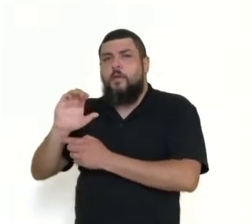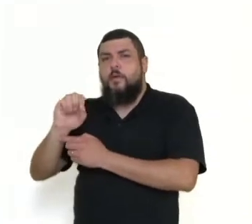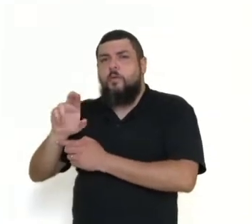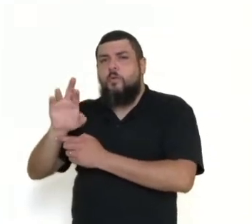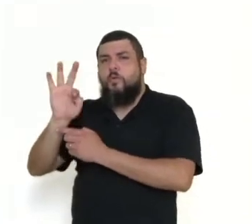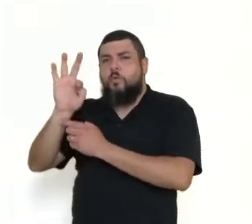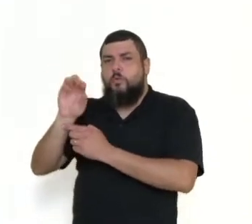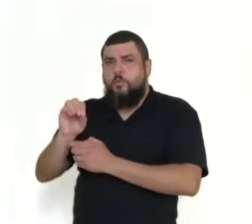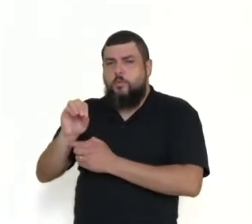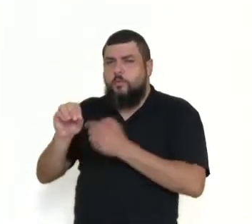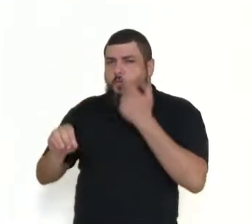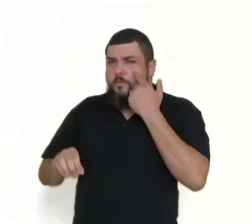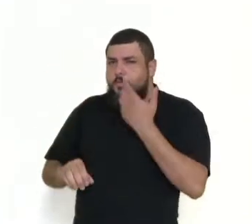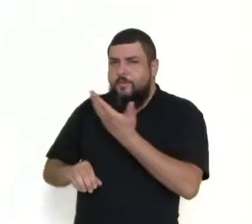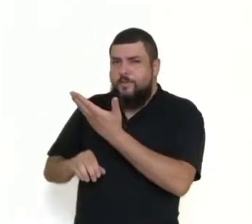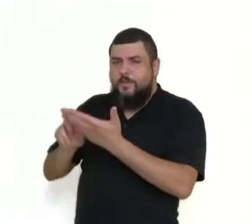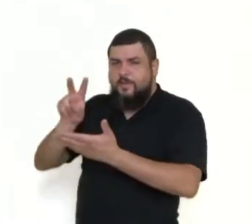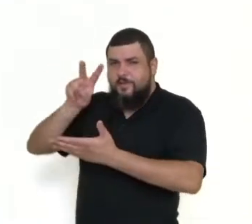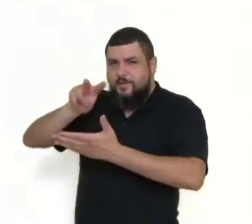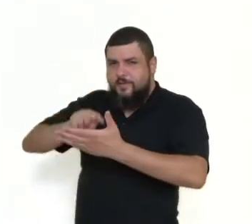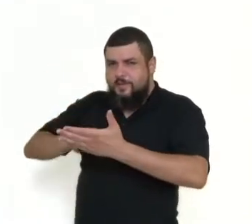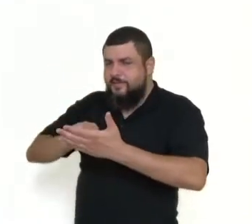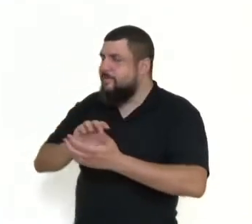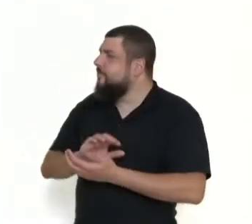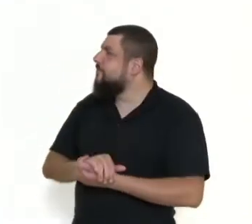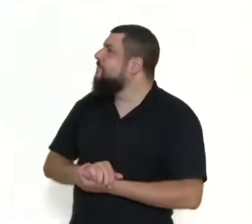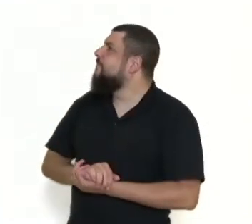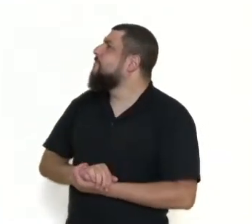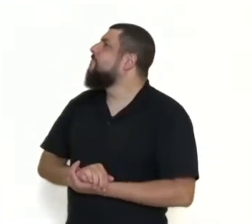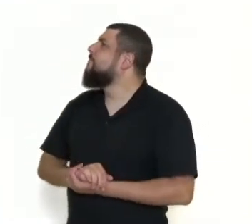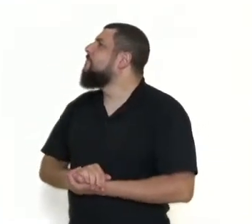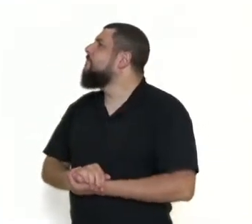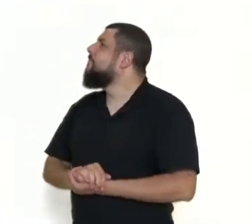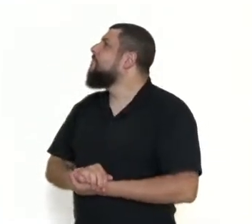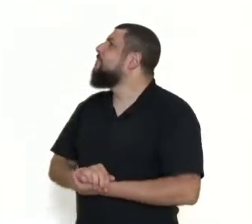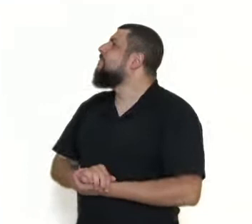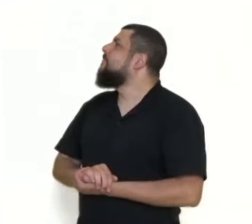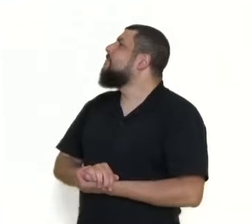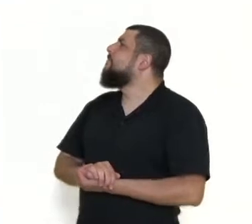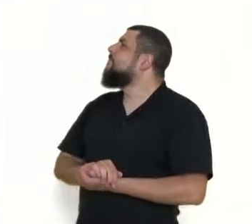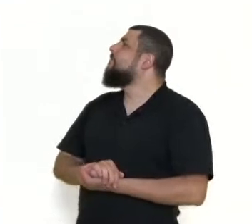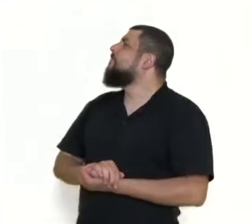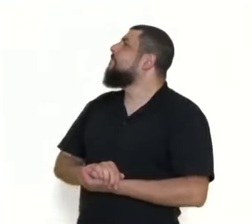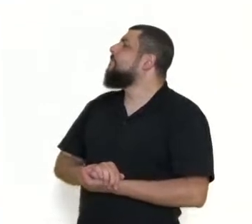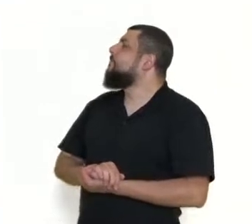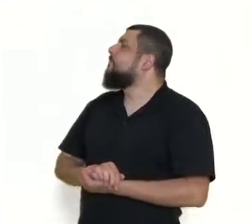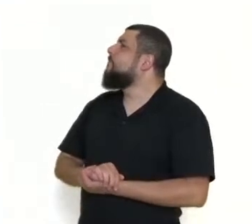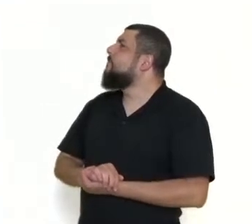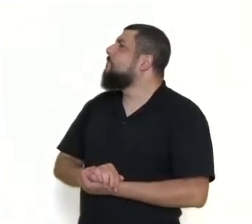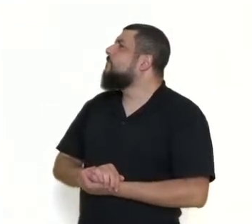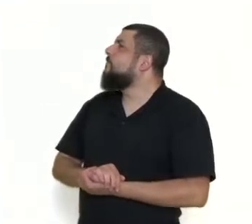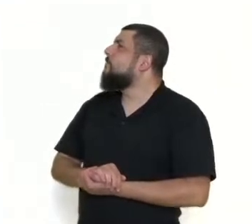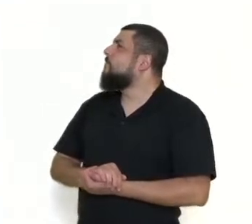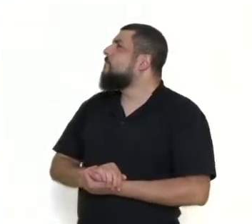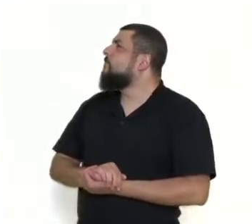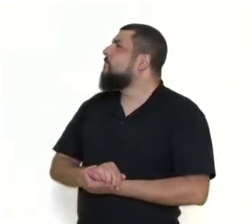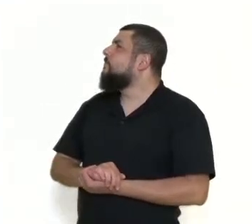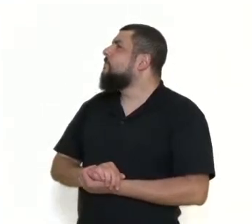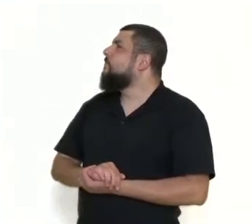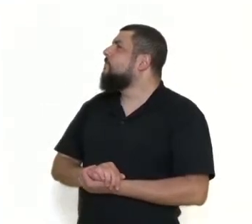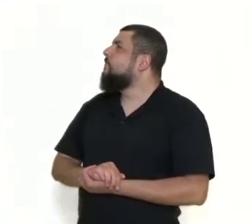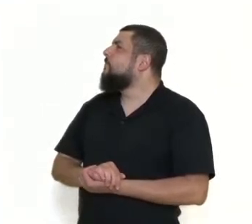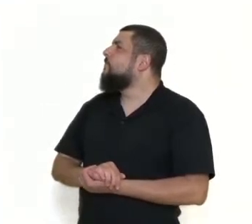Emílio Leite Couto, é um escritor moçambicano nascido em 5 de julho de 1955, na cidade de